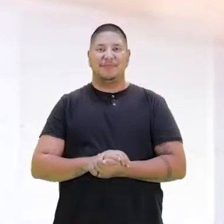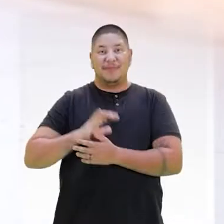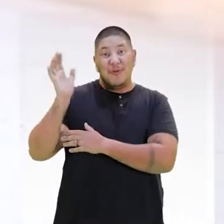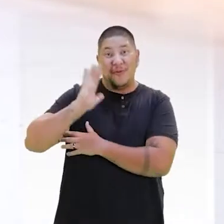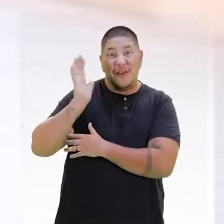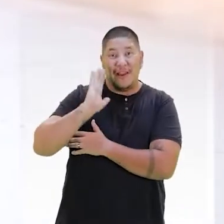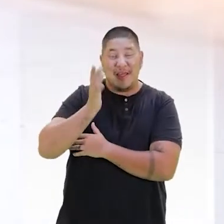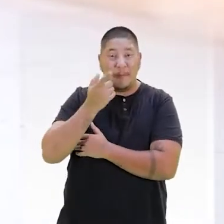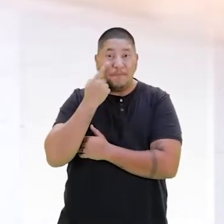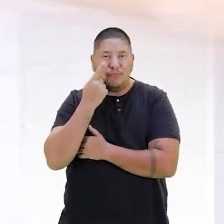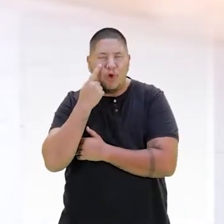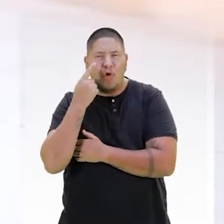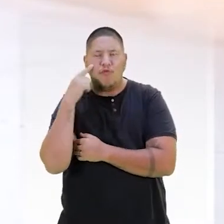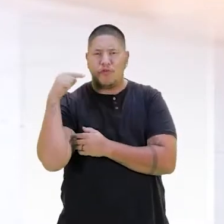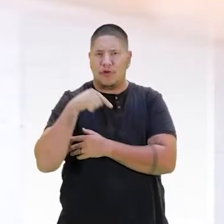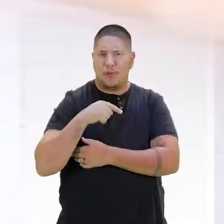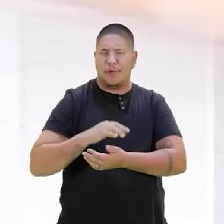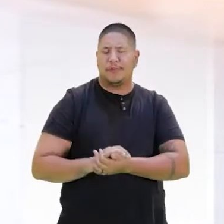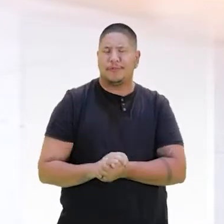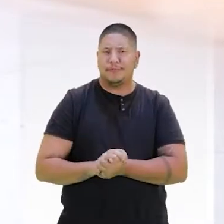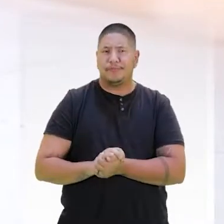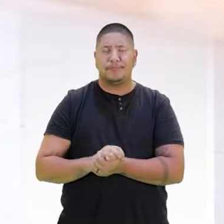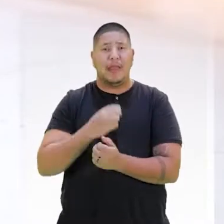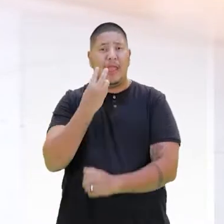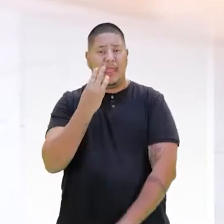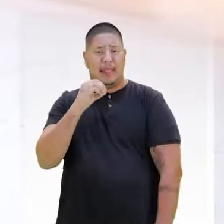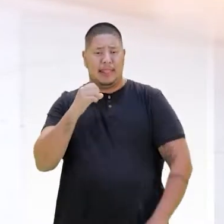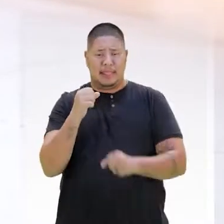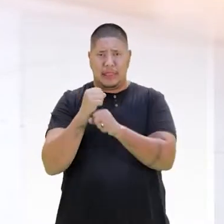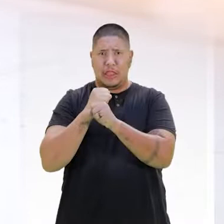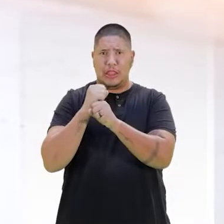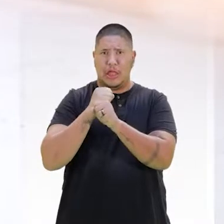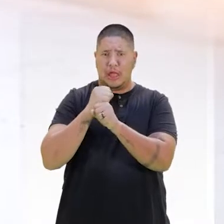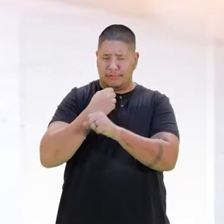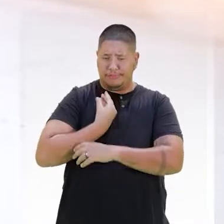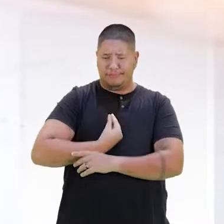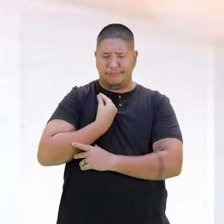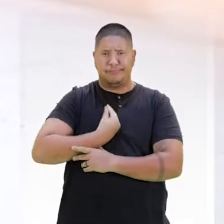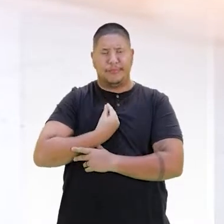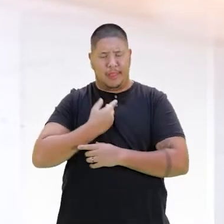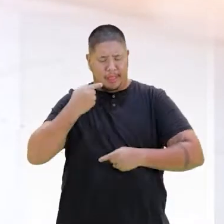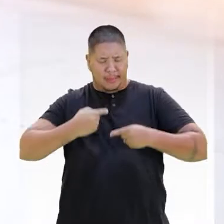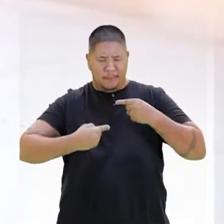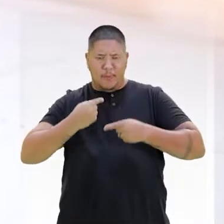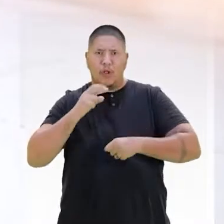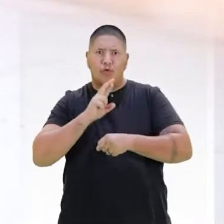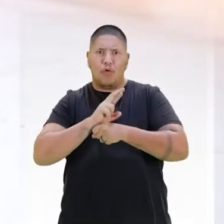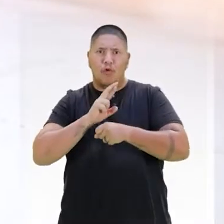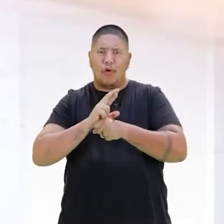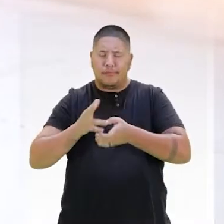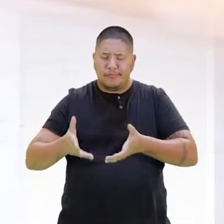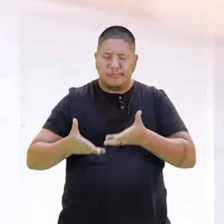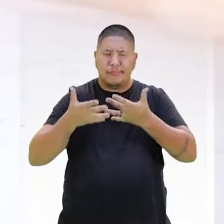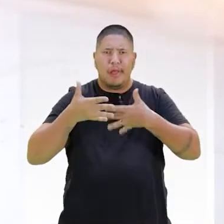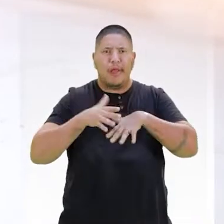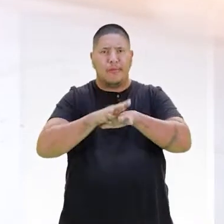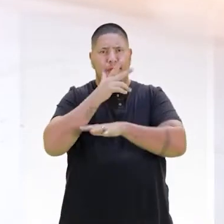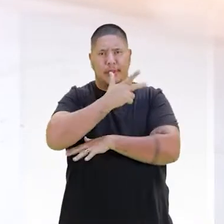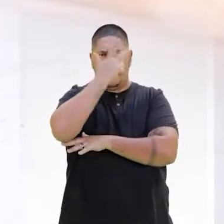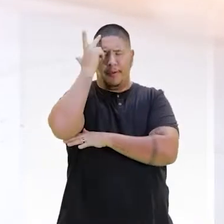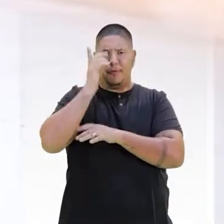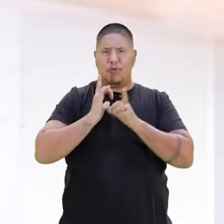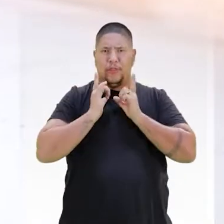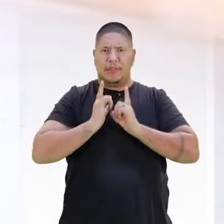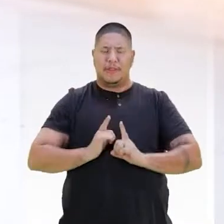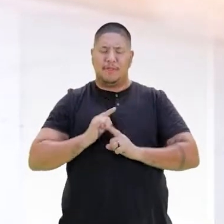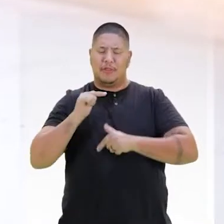Olá! Veja nesta edição. Com 30 anos de vigência, a política de cotas tem promovido a inclusão de pessoas com